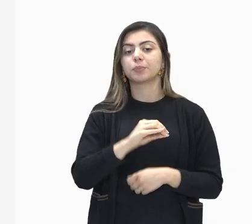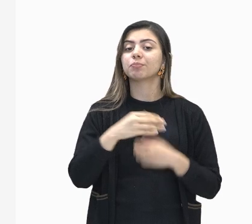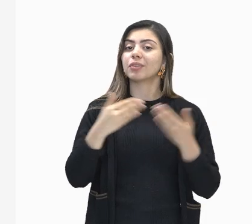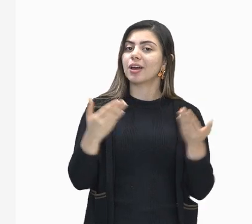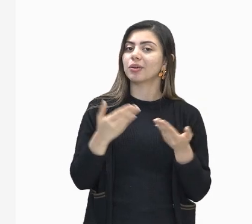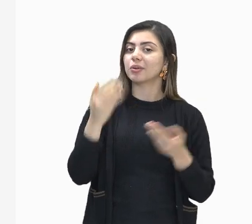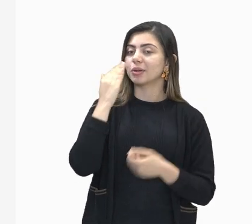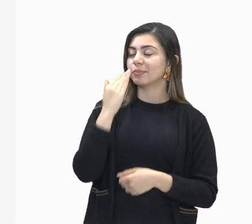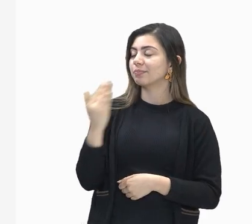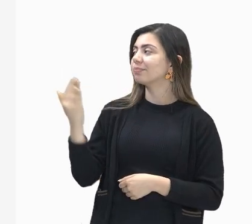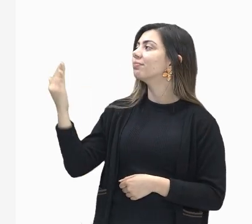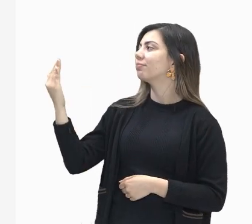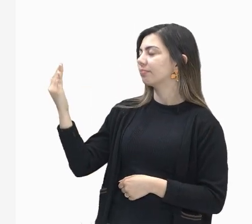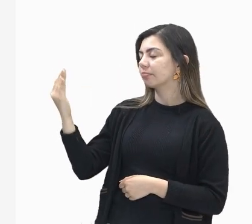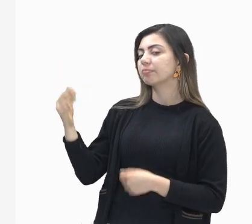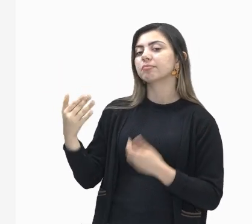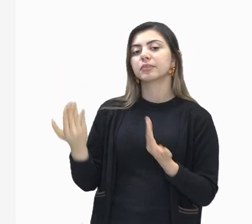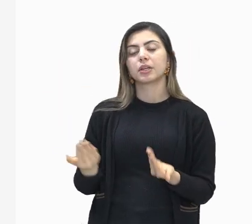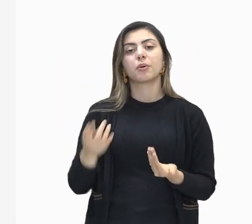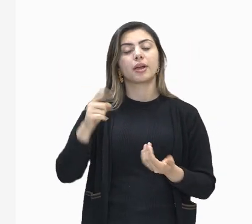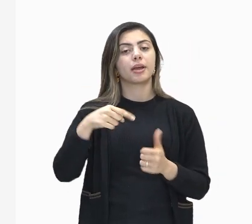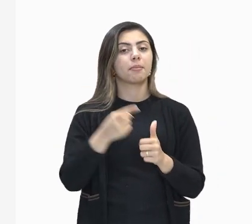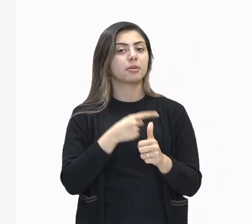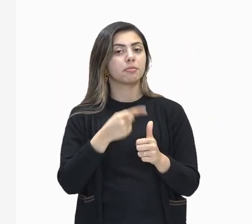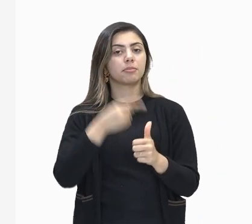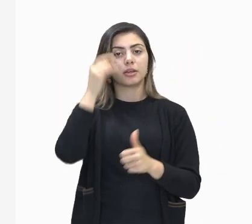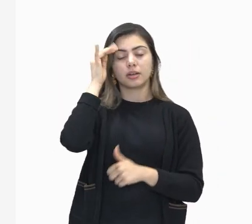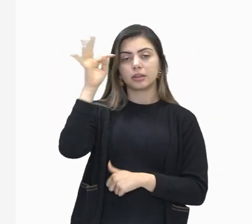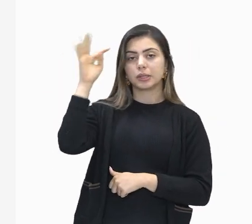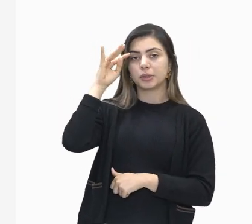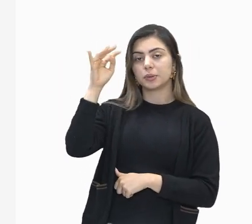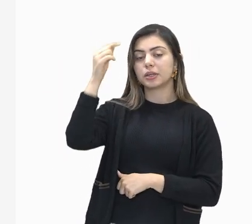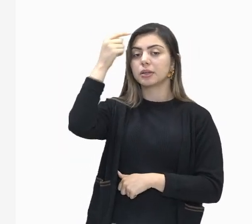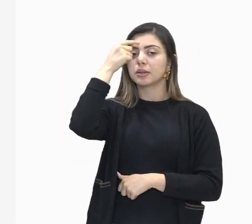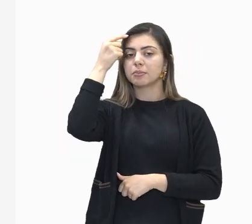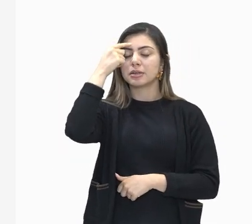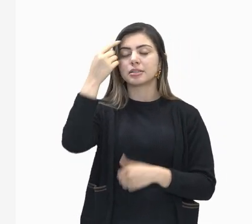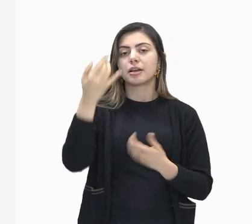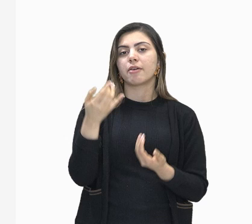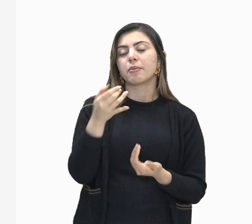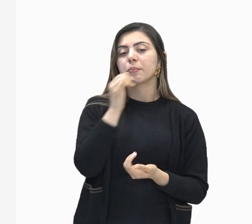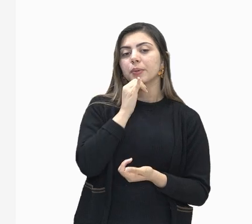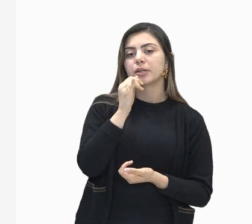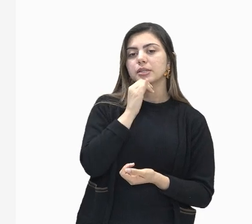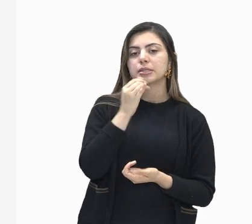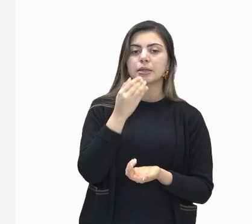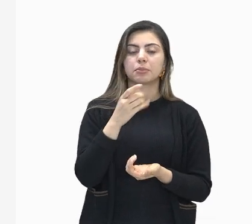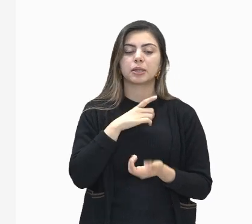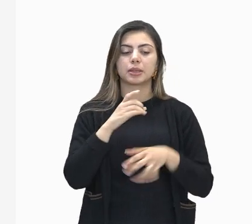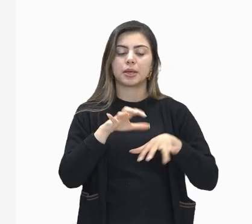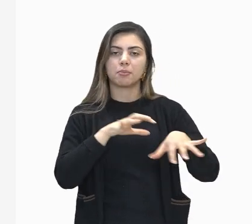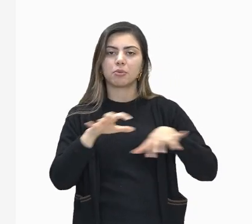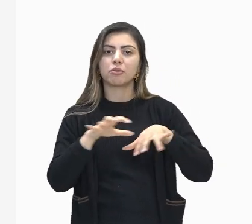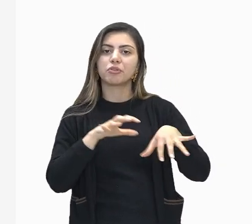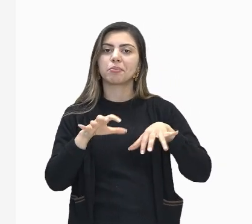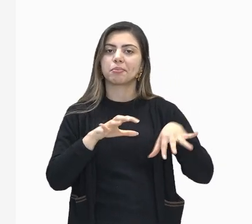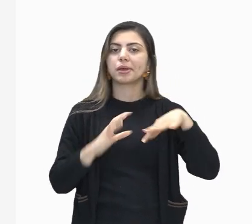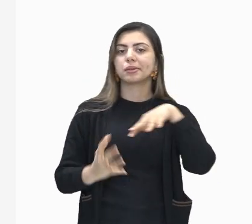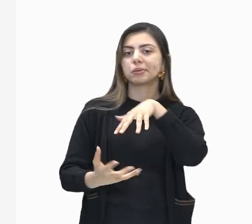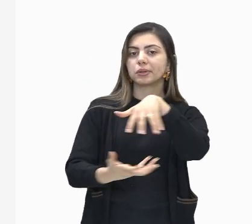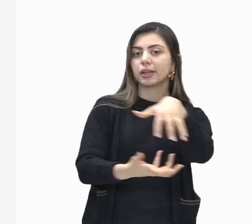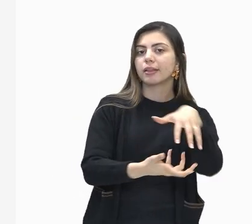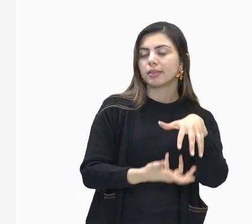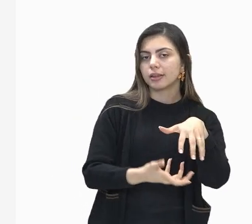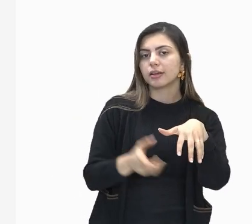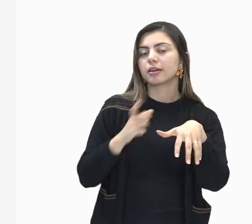geocêntrico foi a primeira teoria que explicava o movimento da Terra